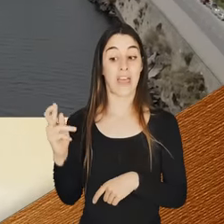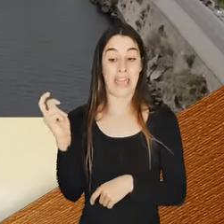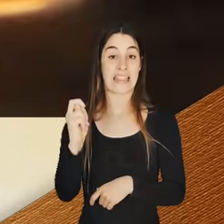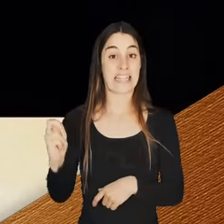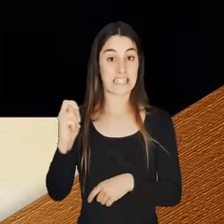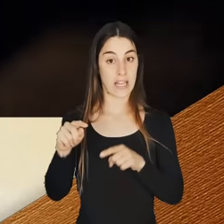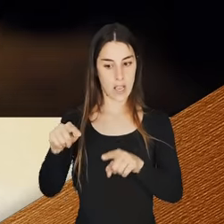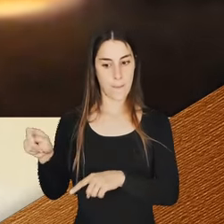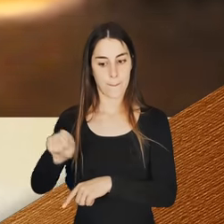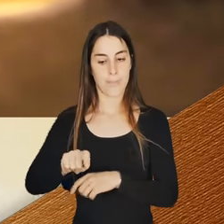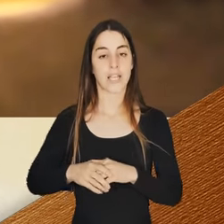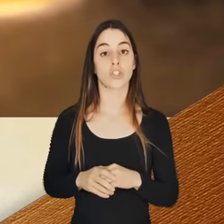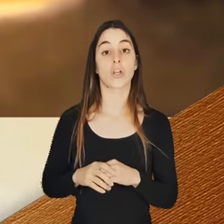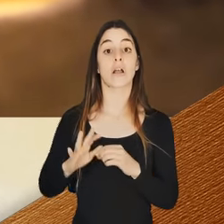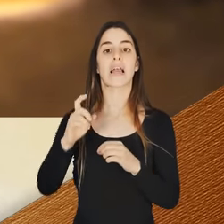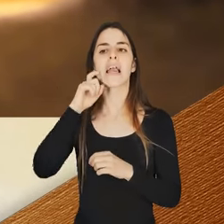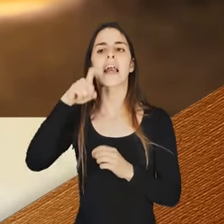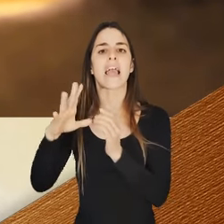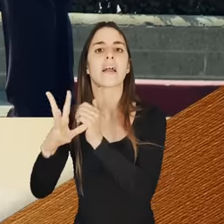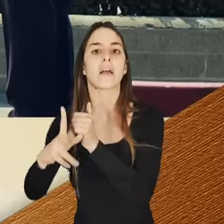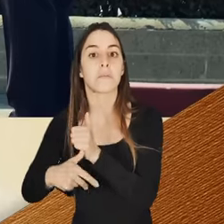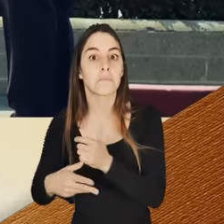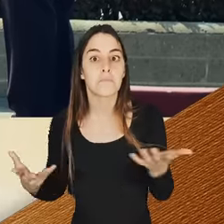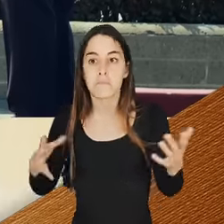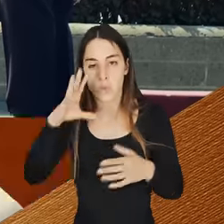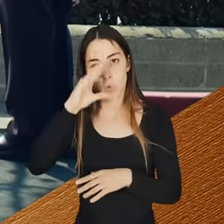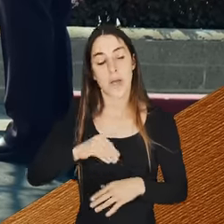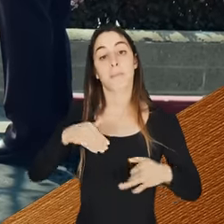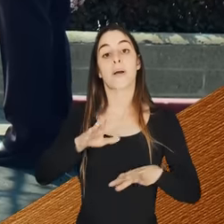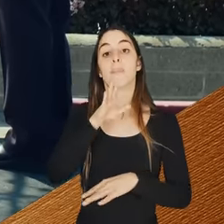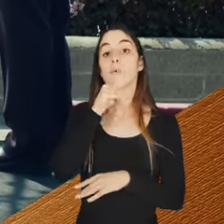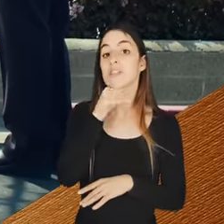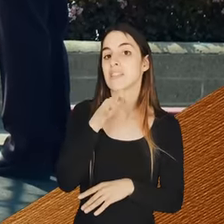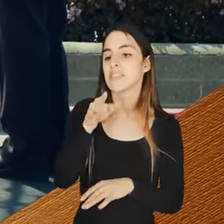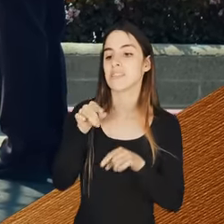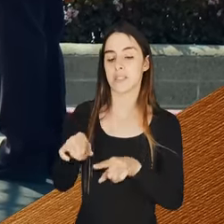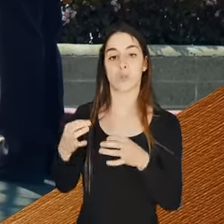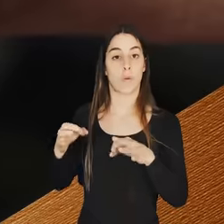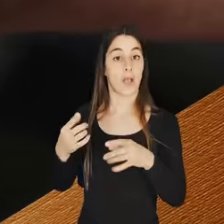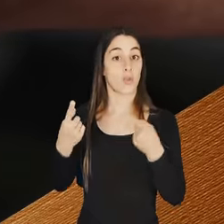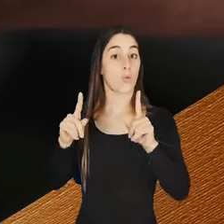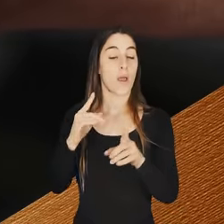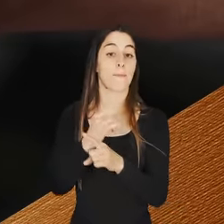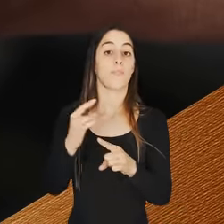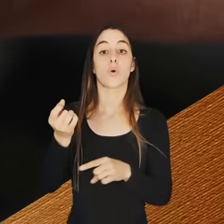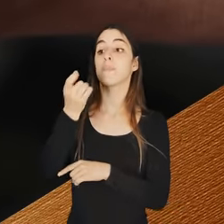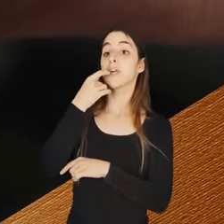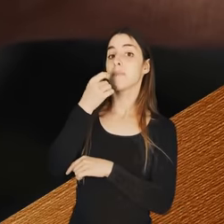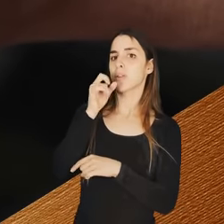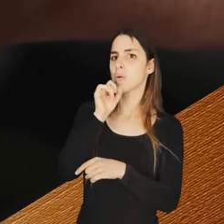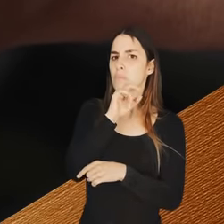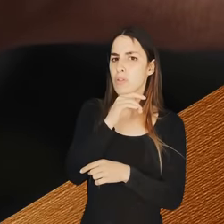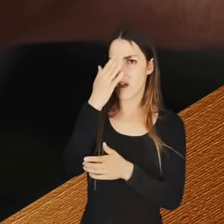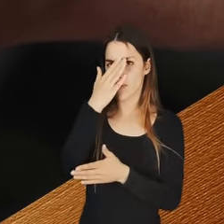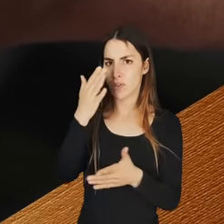este mês. Os assaltantes ainda não foram apanhados, mas a polícia judiciária adiantou que este é um caso não muito comum, pois os medicamentos podem ser